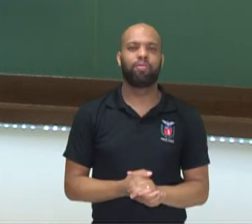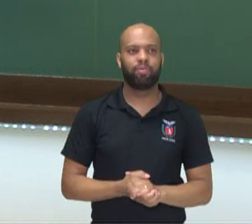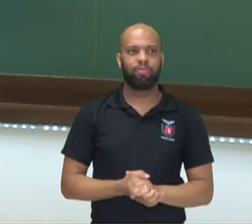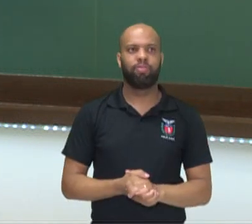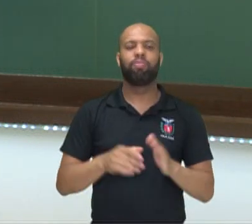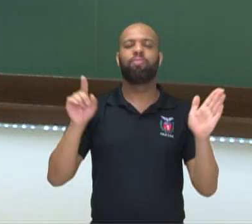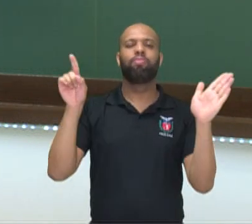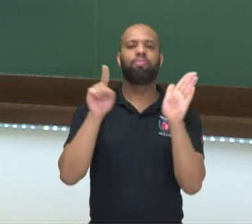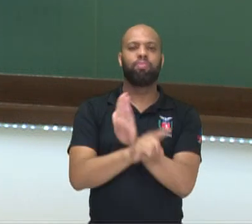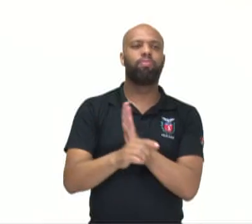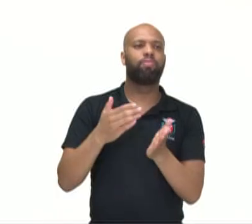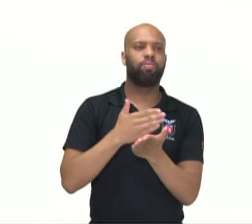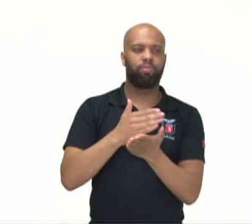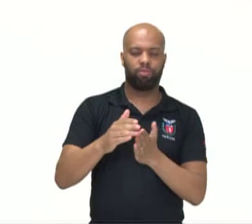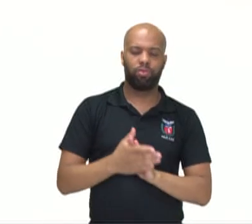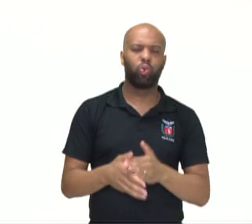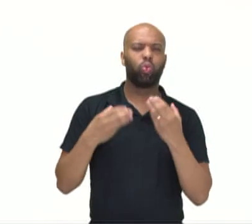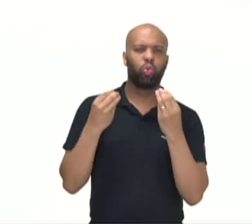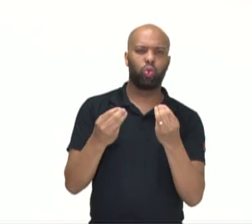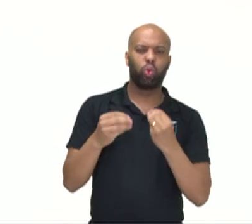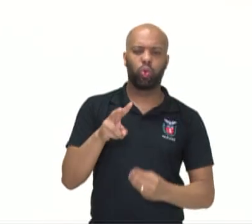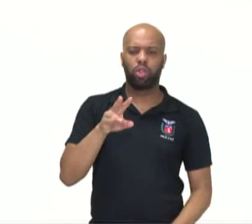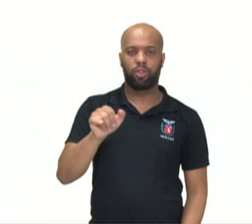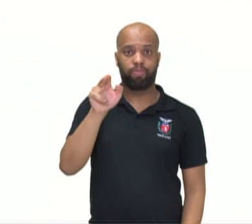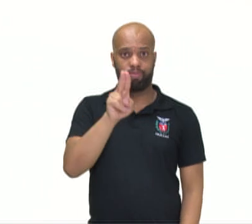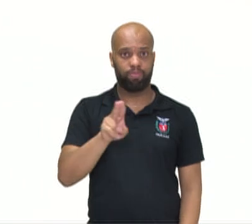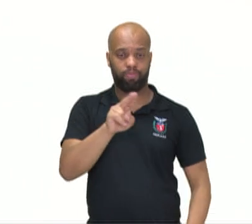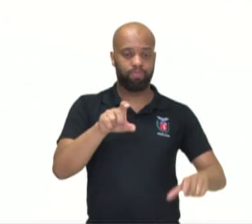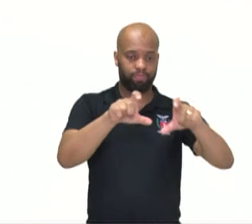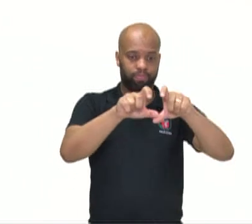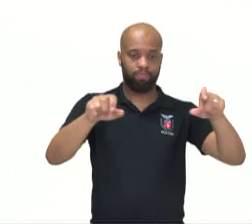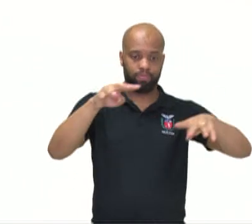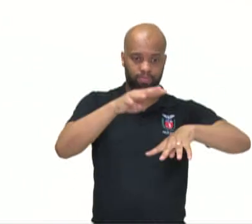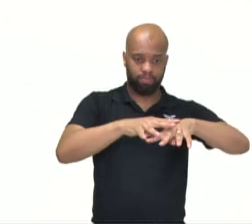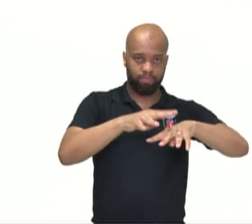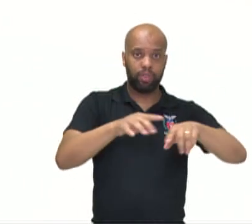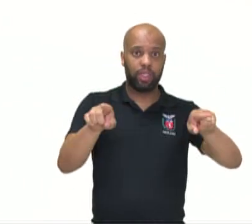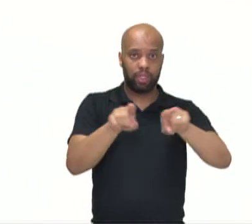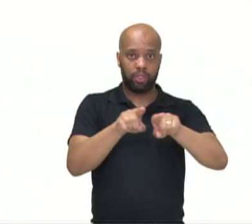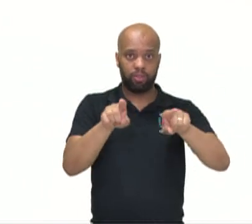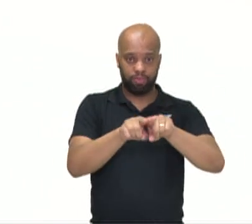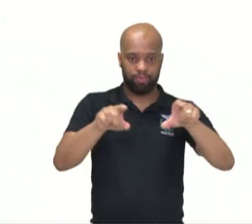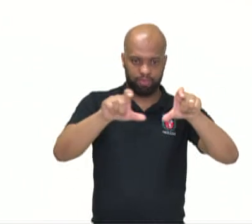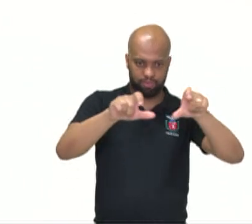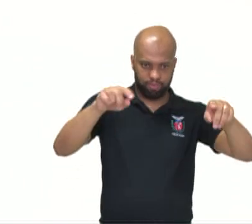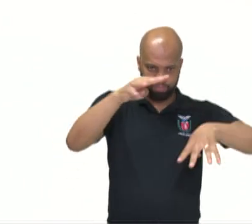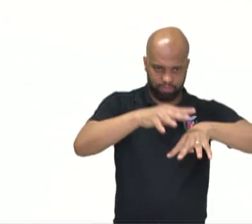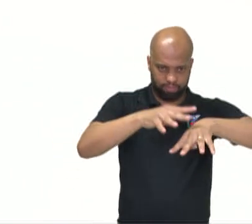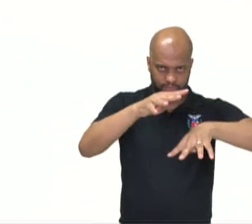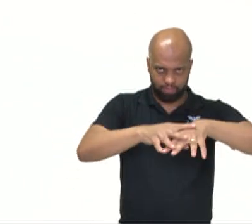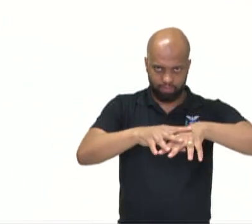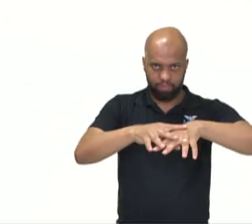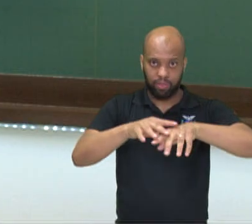A pergunta que eu tenho para você é o seguinte: como podemos usar expressões algébricas e valor numérico para resolver